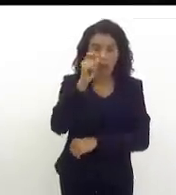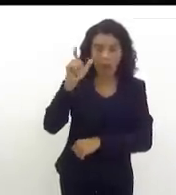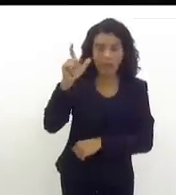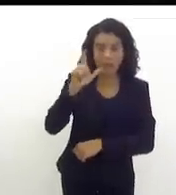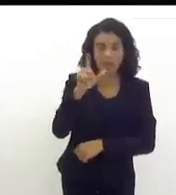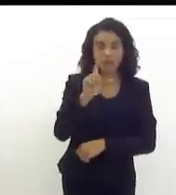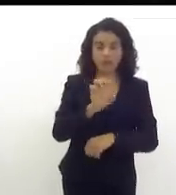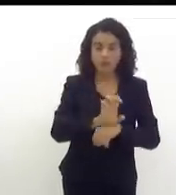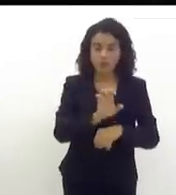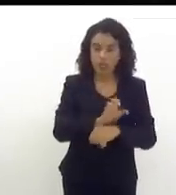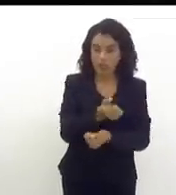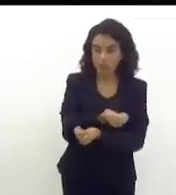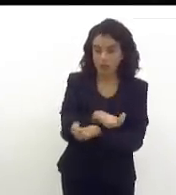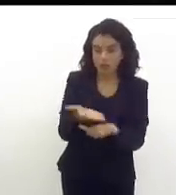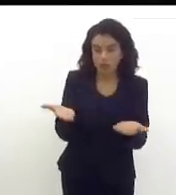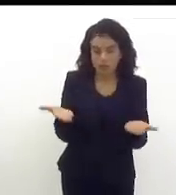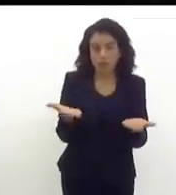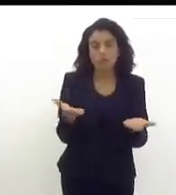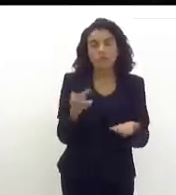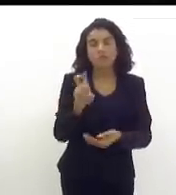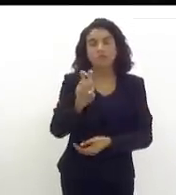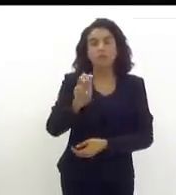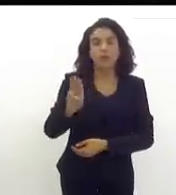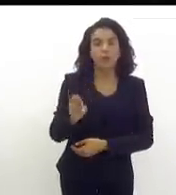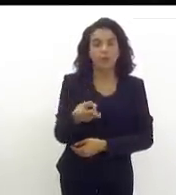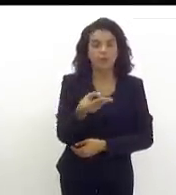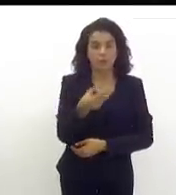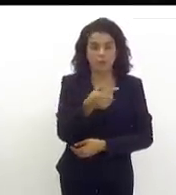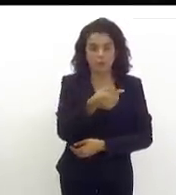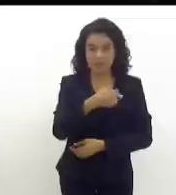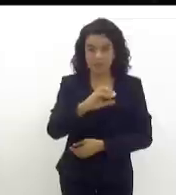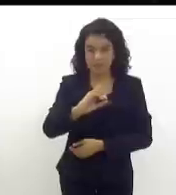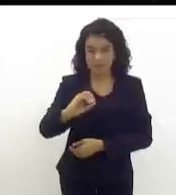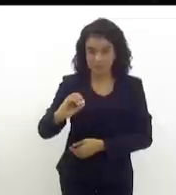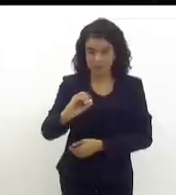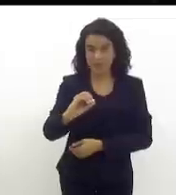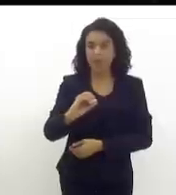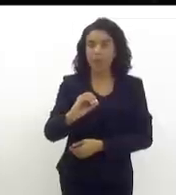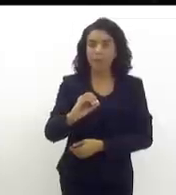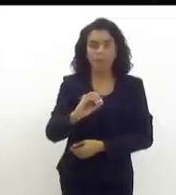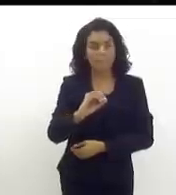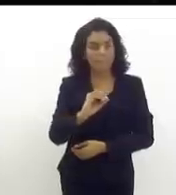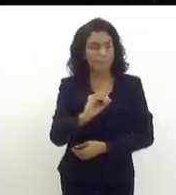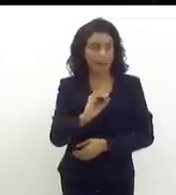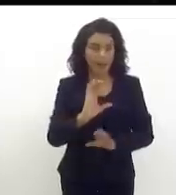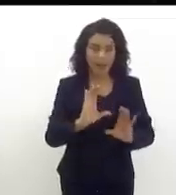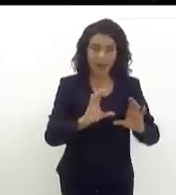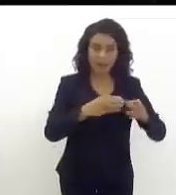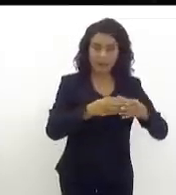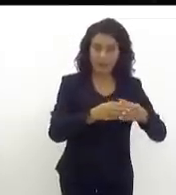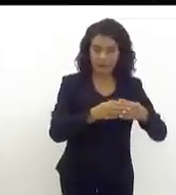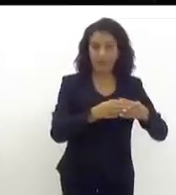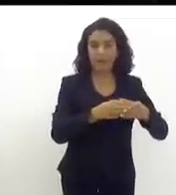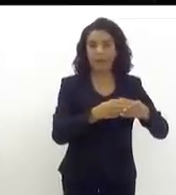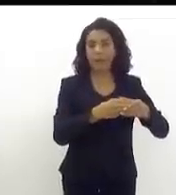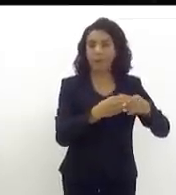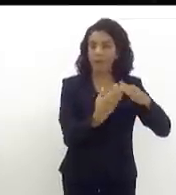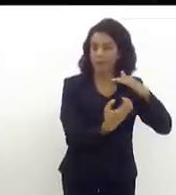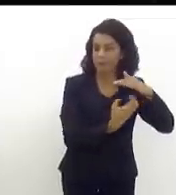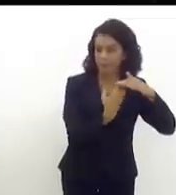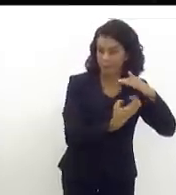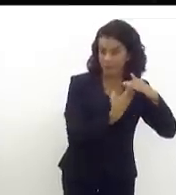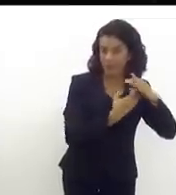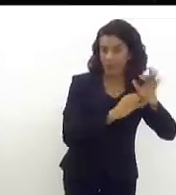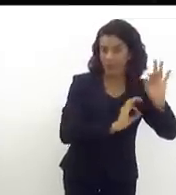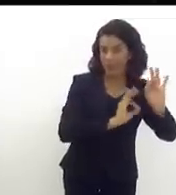disponibilizou cinco milhões e 700 para essa banca elaborar um concurso com lisura